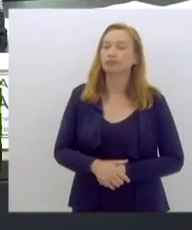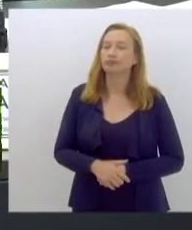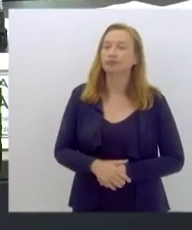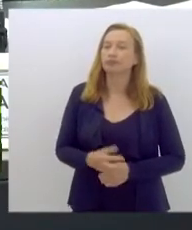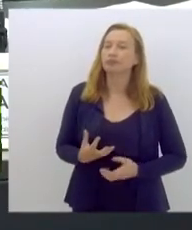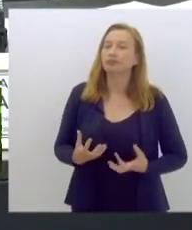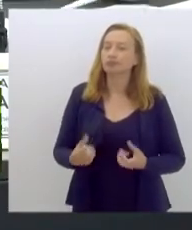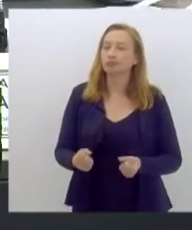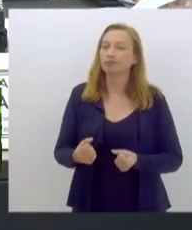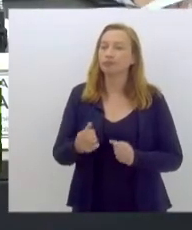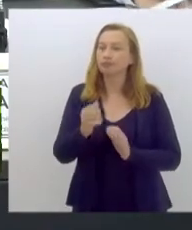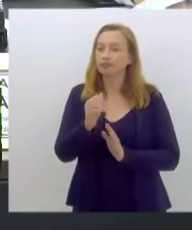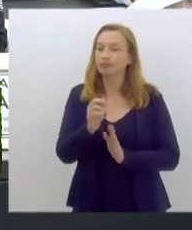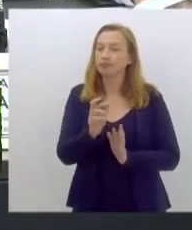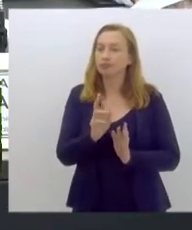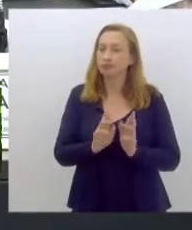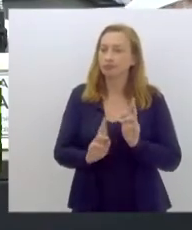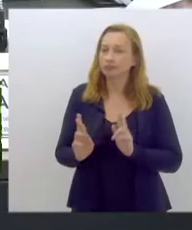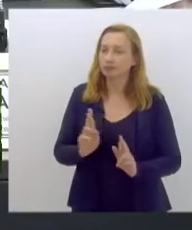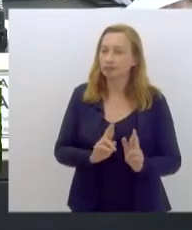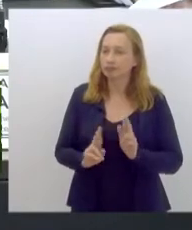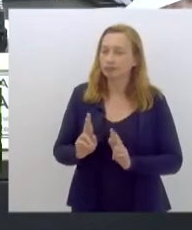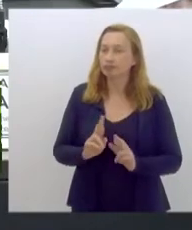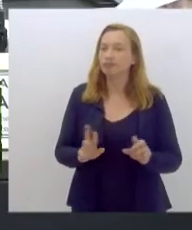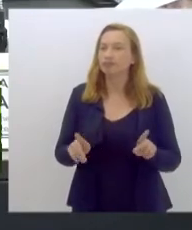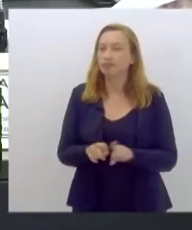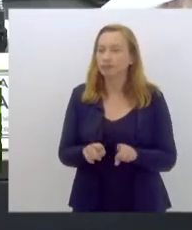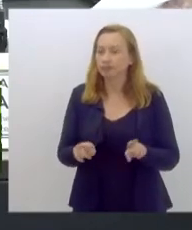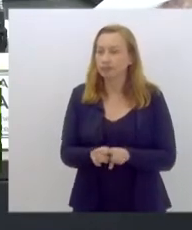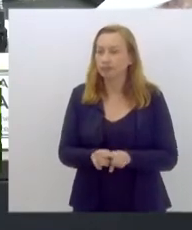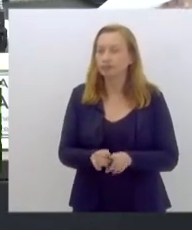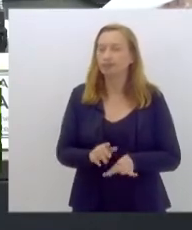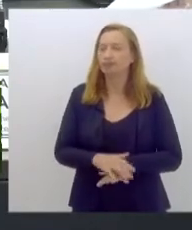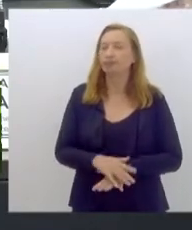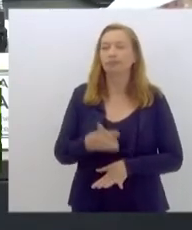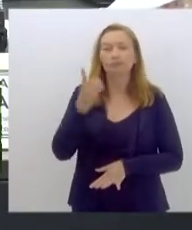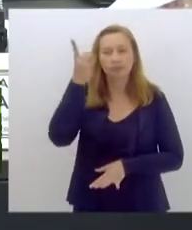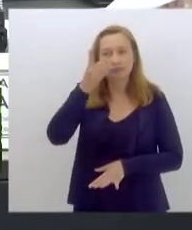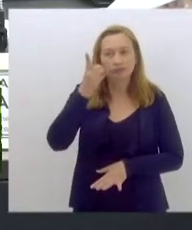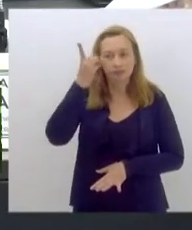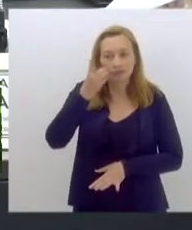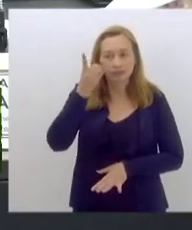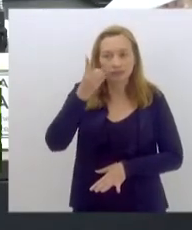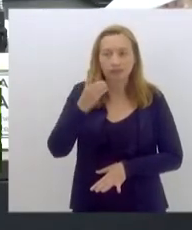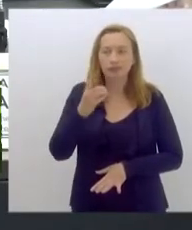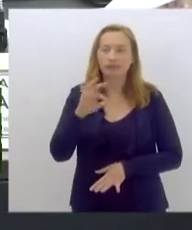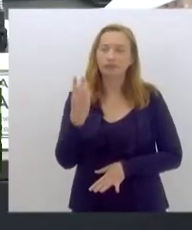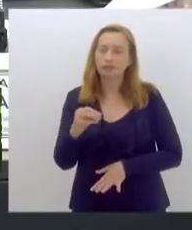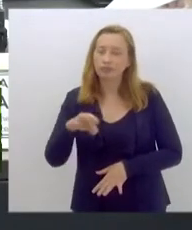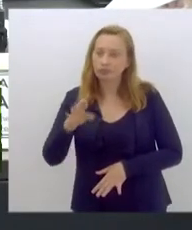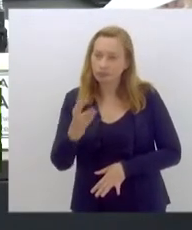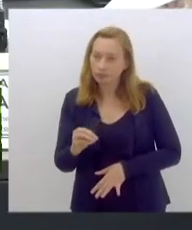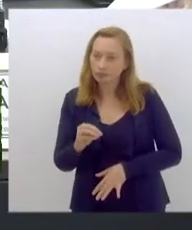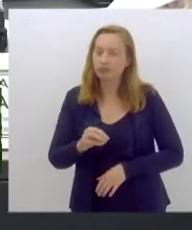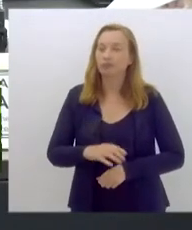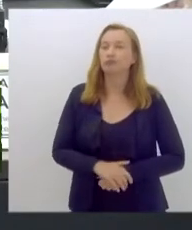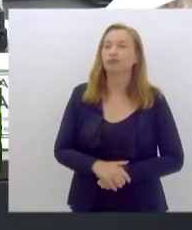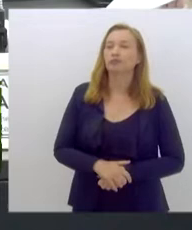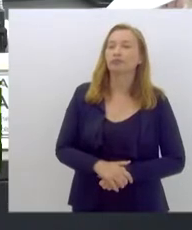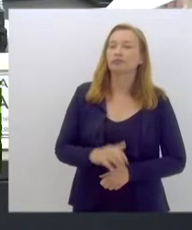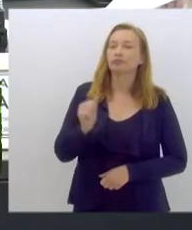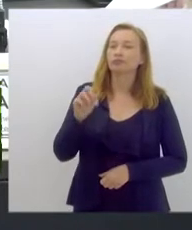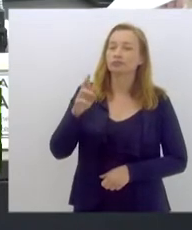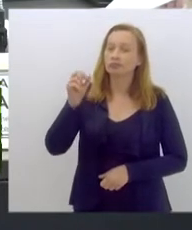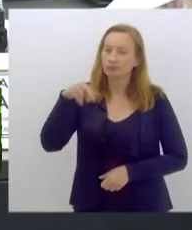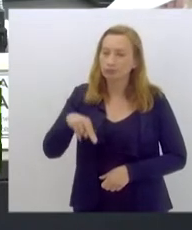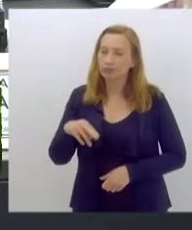recebendo aqui a relação, estão também presentes os deputados Chico Machado,